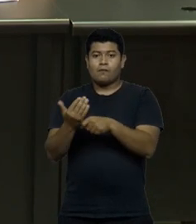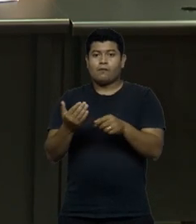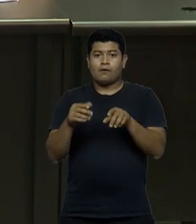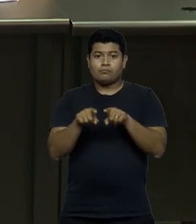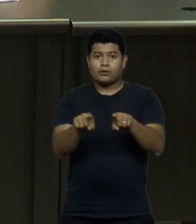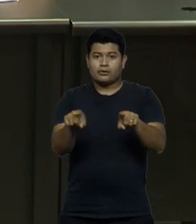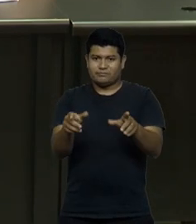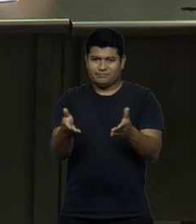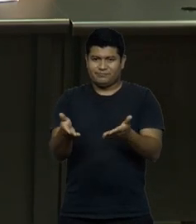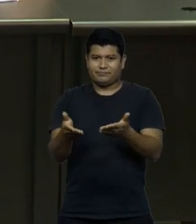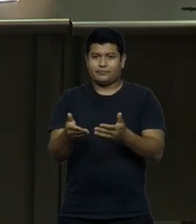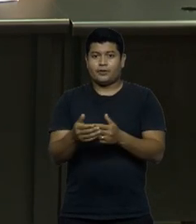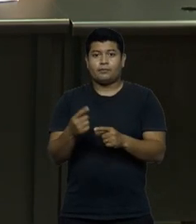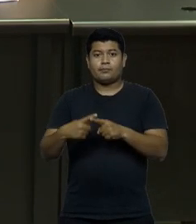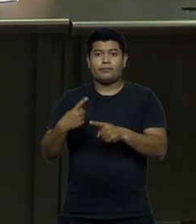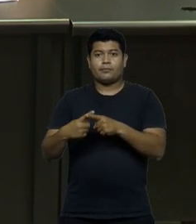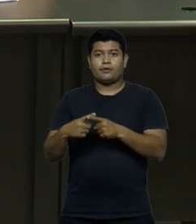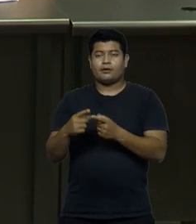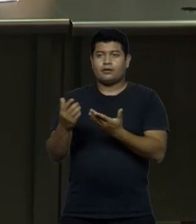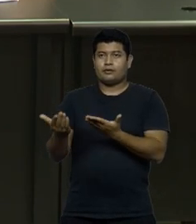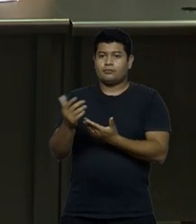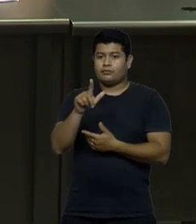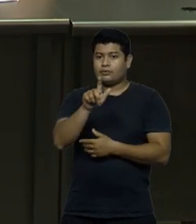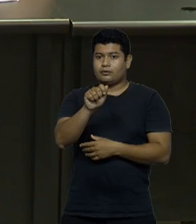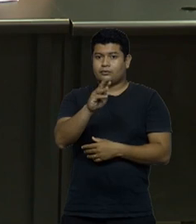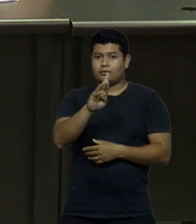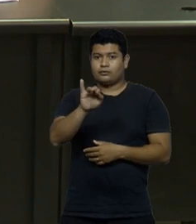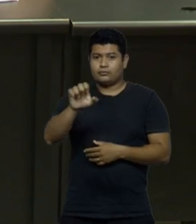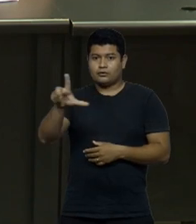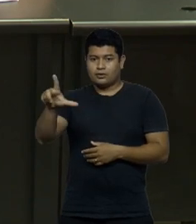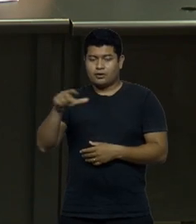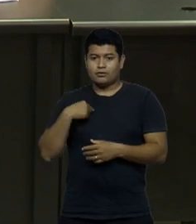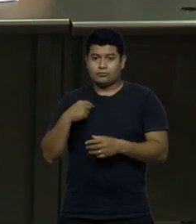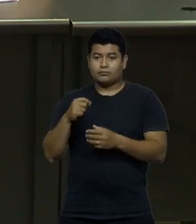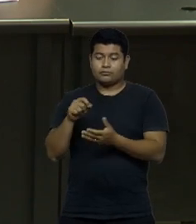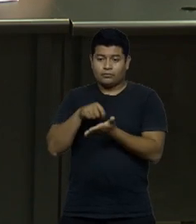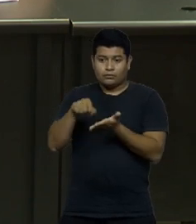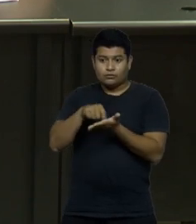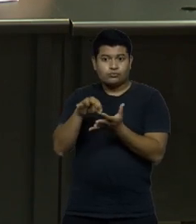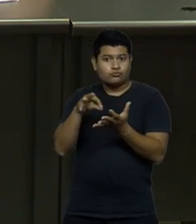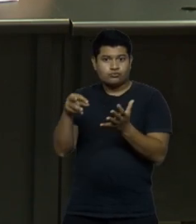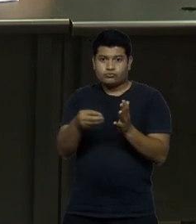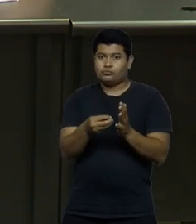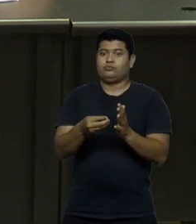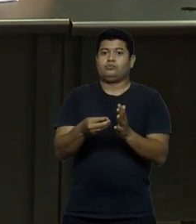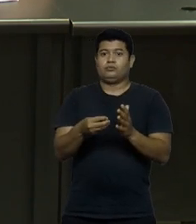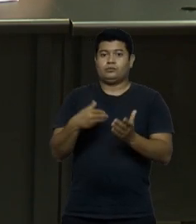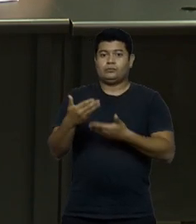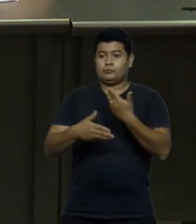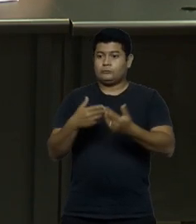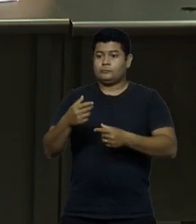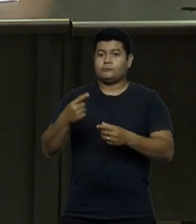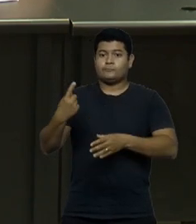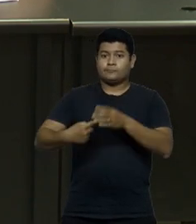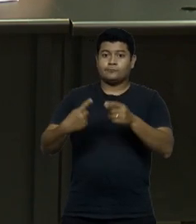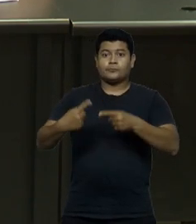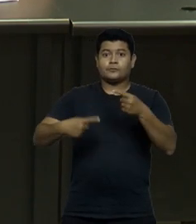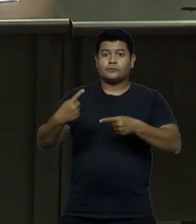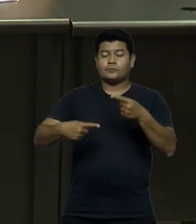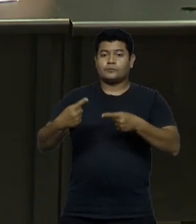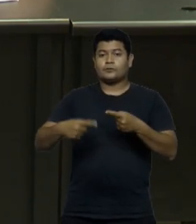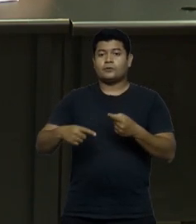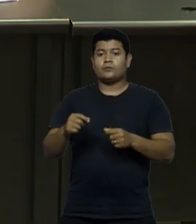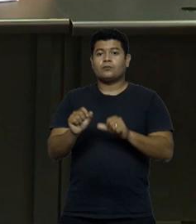sede o Gabriel me respondeu aqui que anotou todas as questões e que vamos discutir as melhorias e aprimoramentos